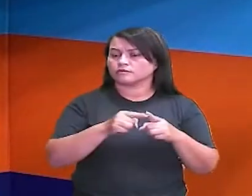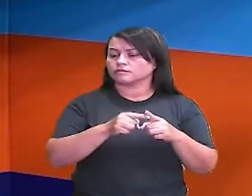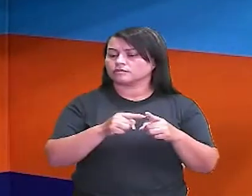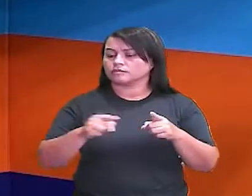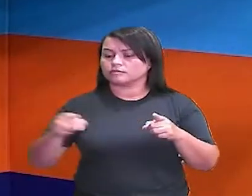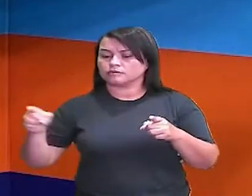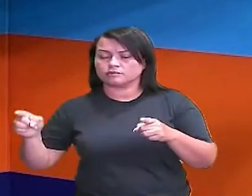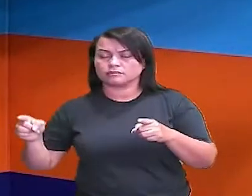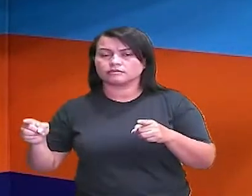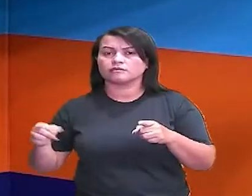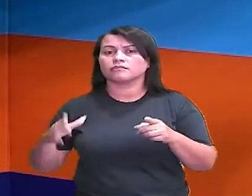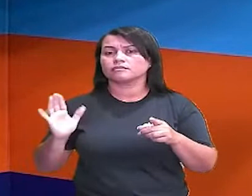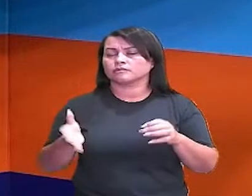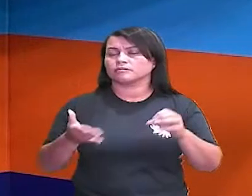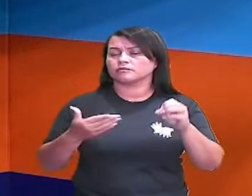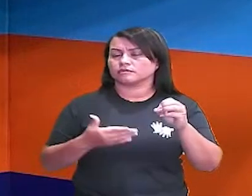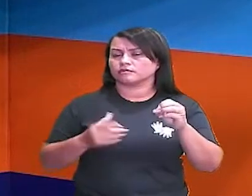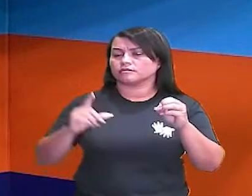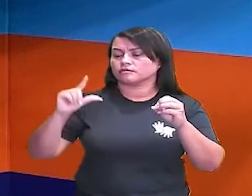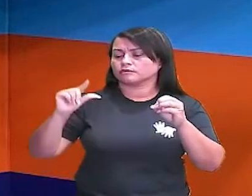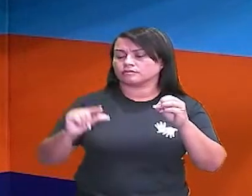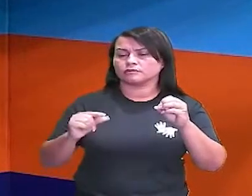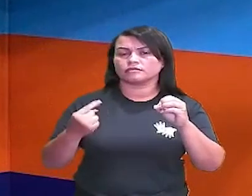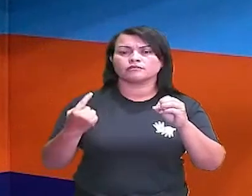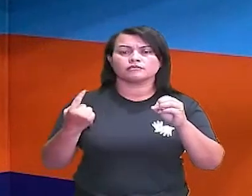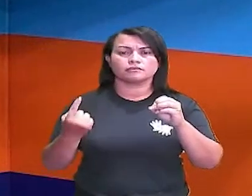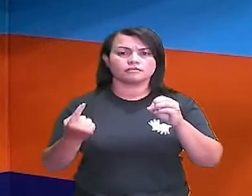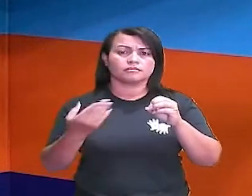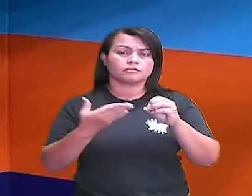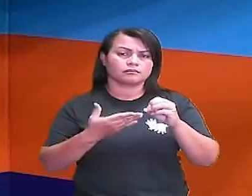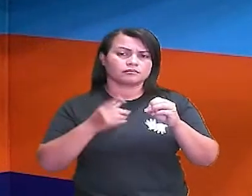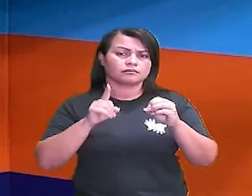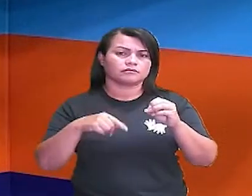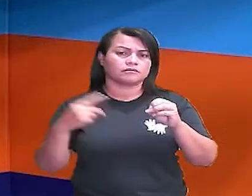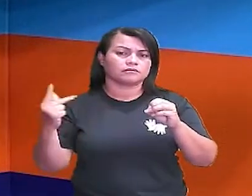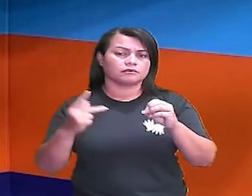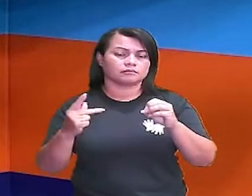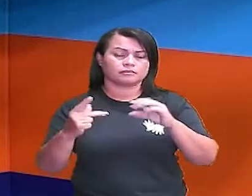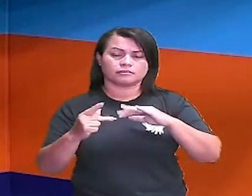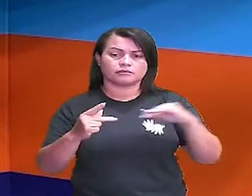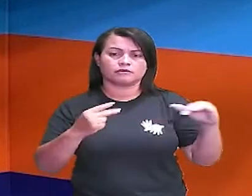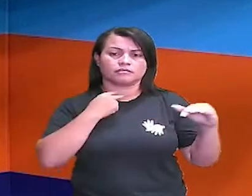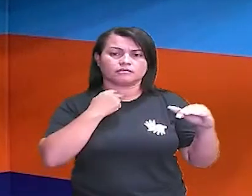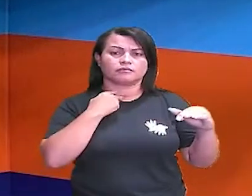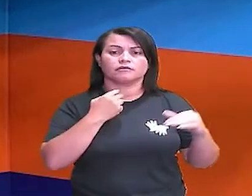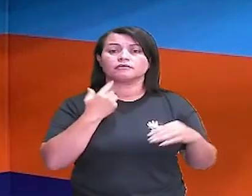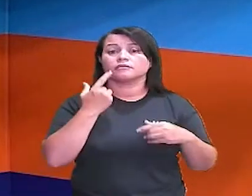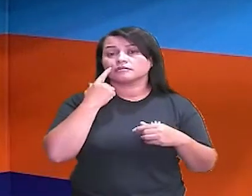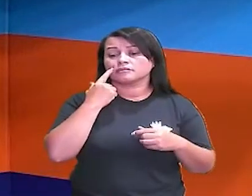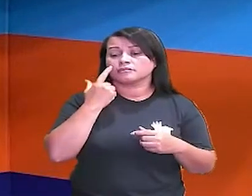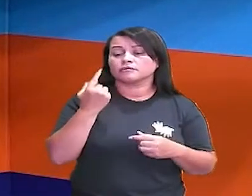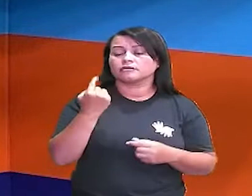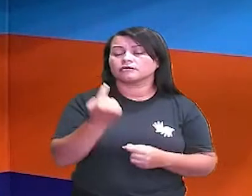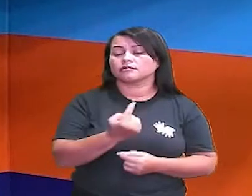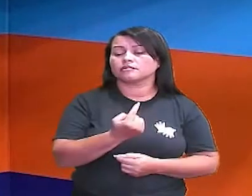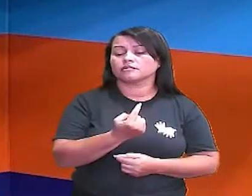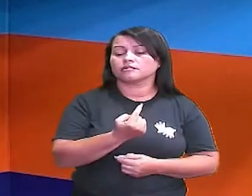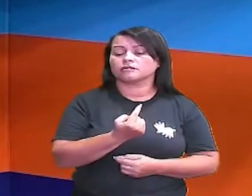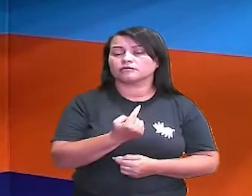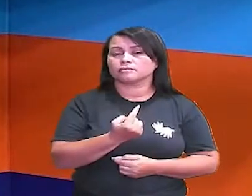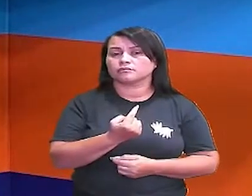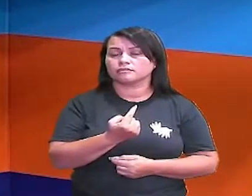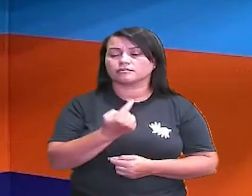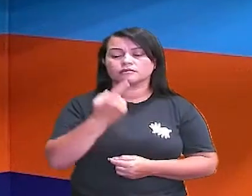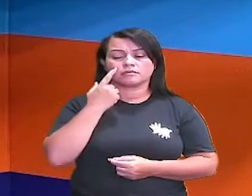seria um número menor do que 1, porém 0 é par. Então, a gente não vai contar com ele. E aí, eu venho com o número 1. E